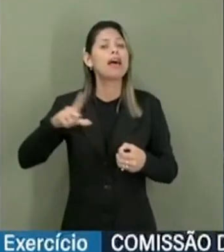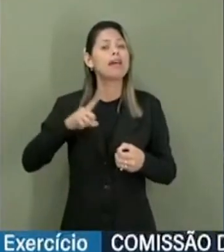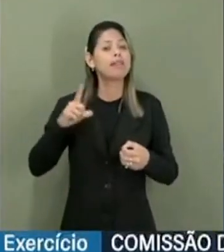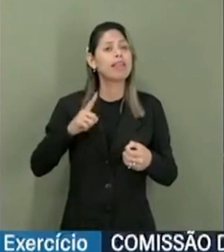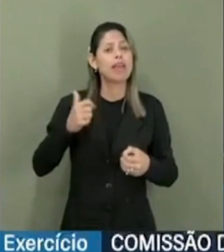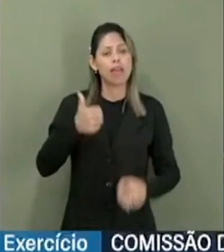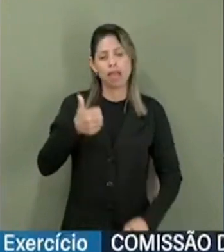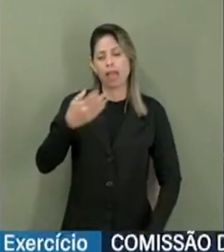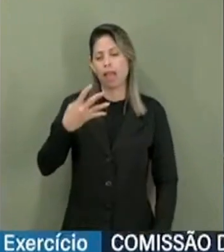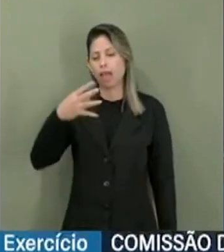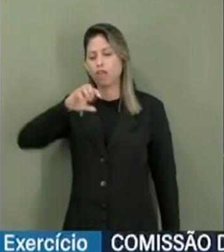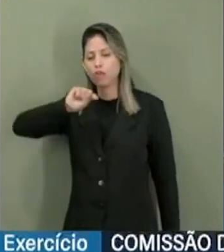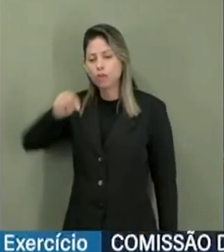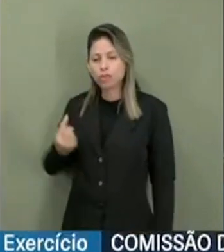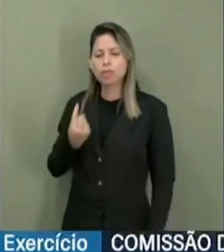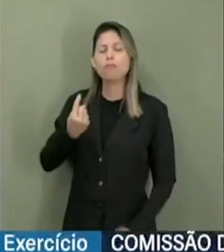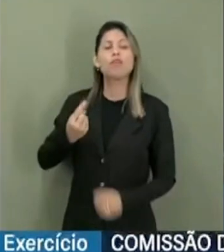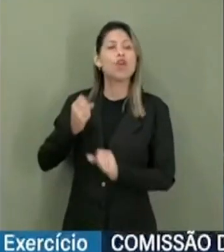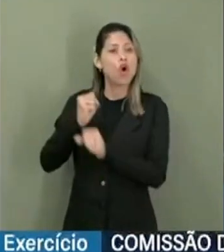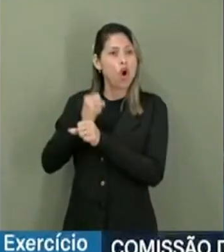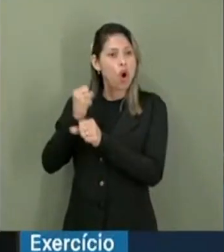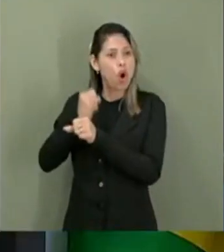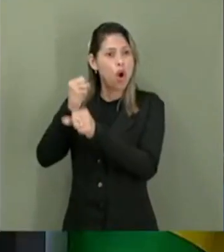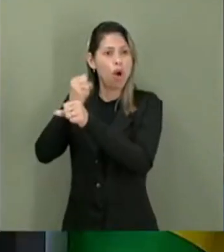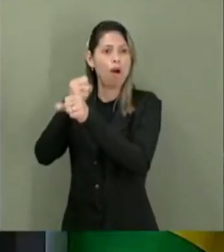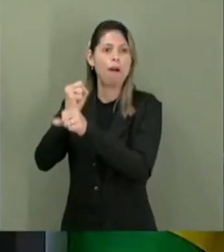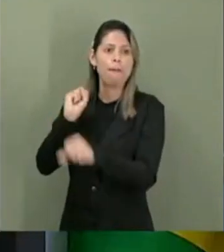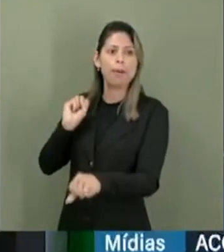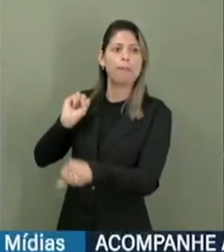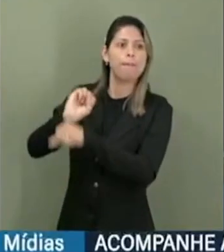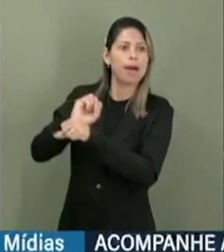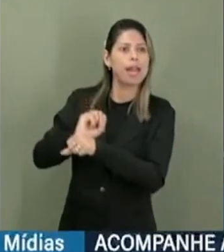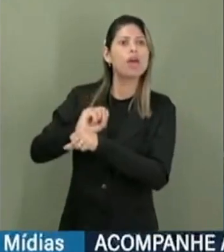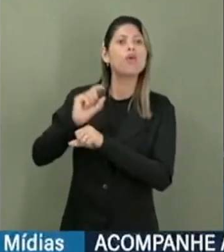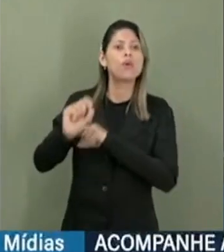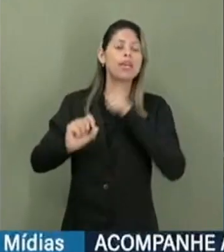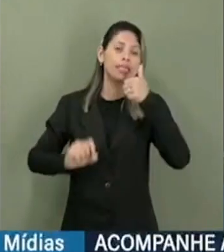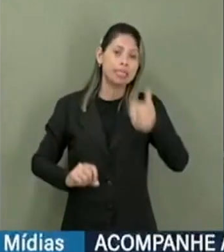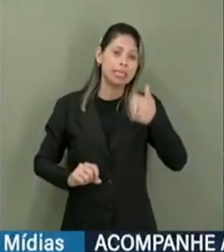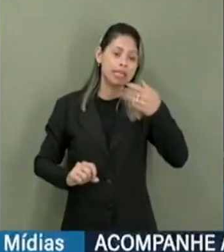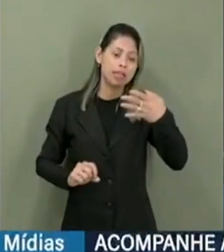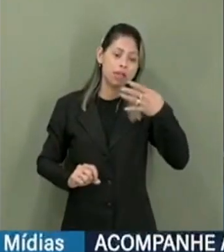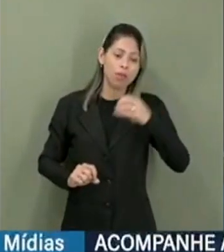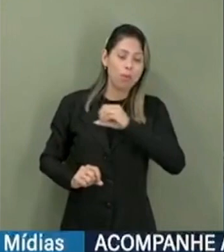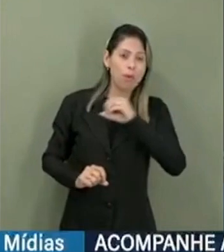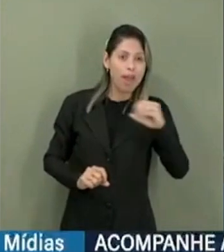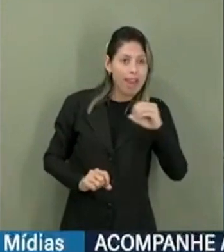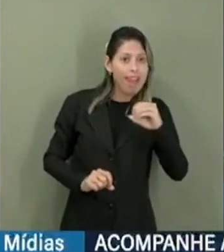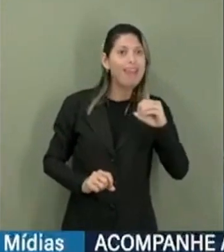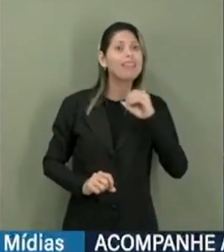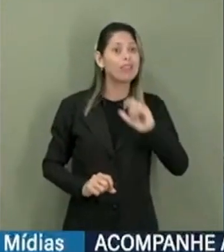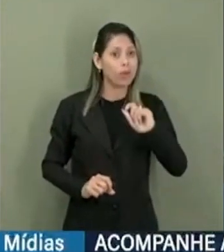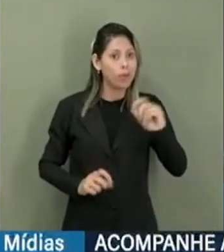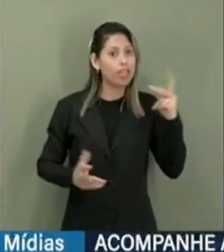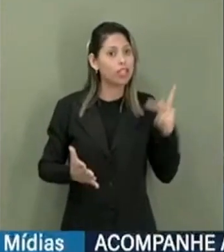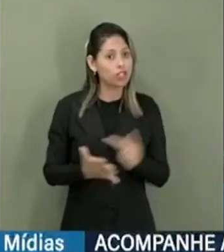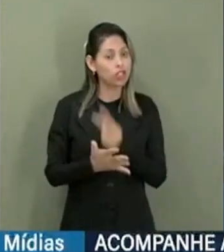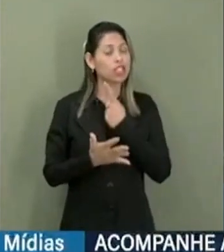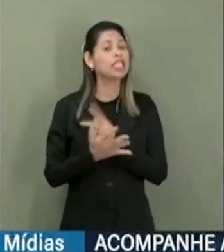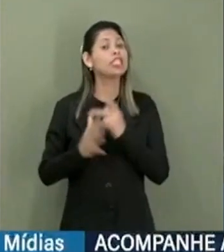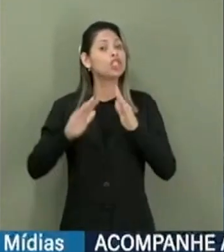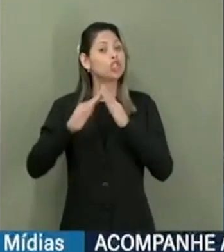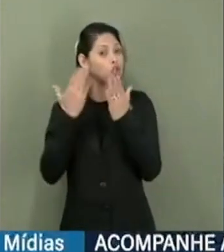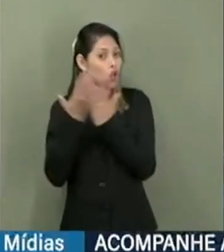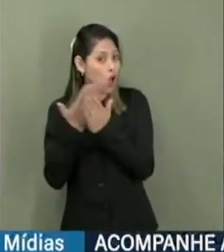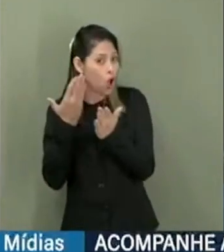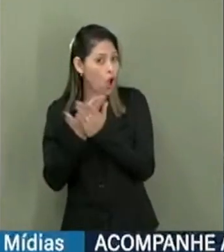mil obras paralisadas pelo país como 140 delas em escolas e creches de Pernambuco